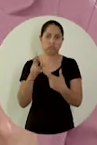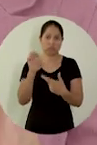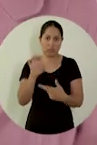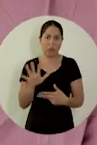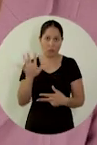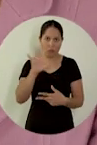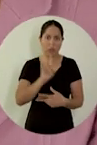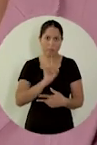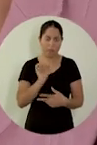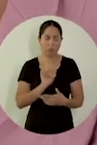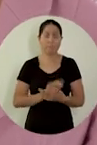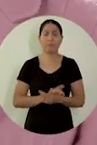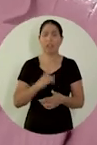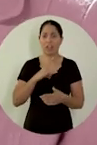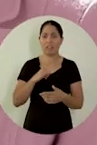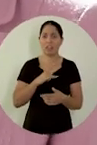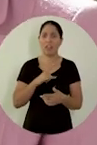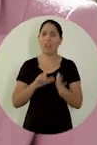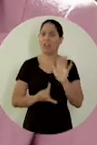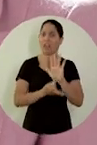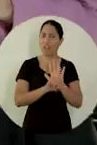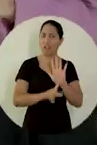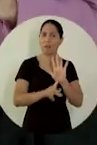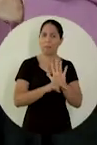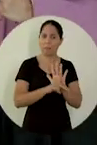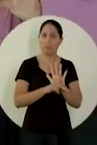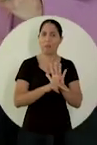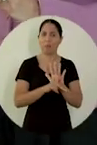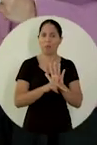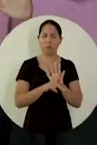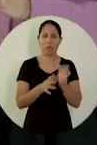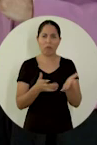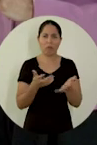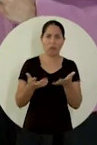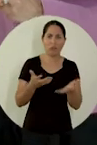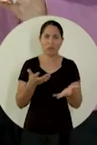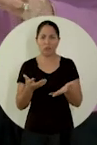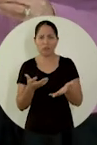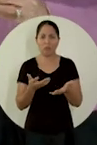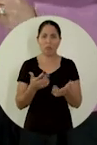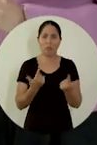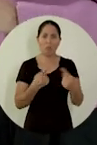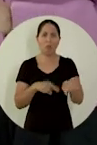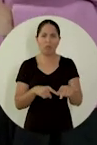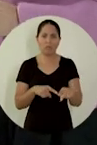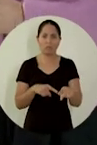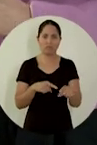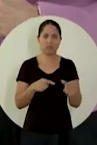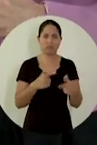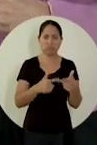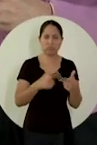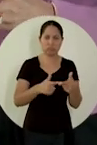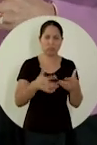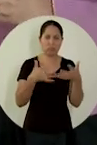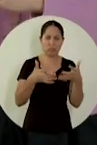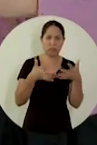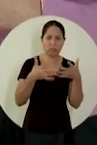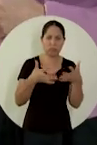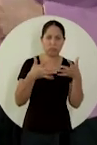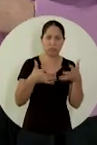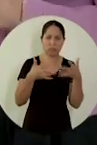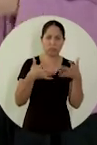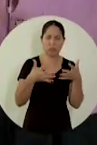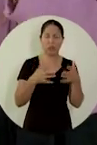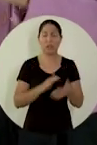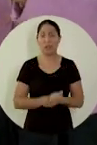deu origem a uma legislação a respeito da proteção do ar contra a poluição. E nós